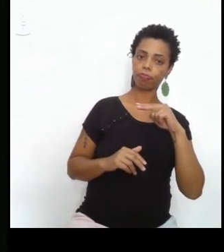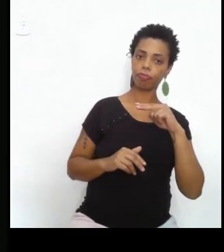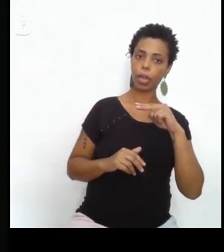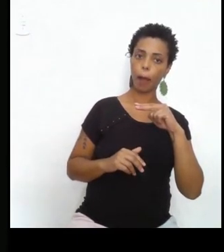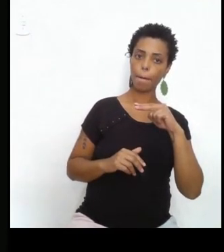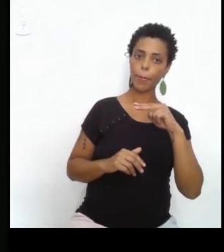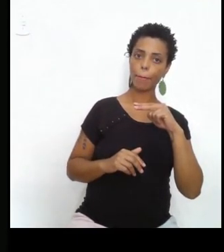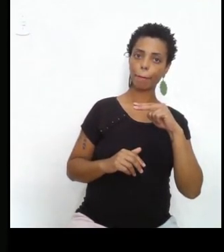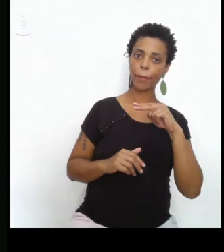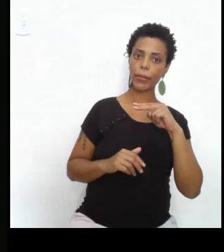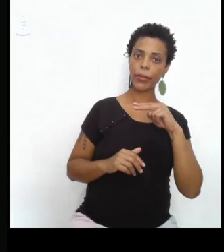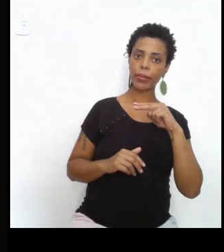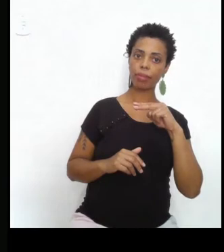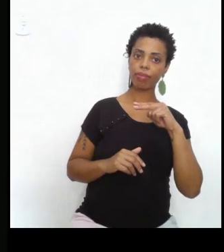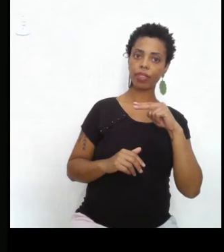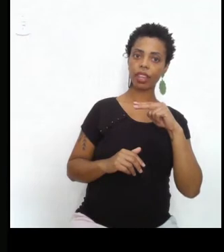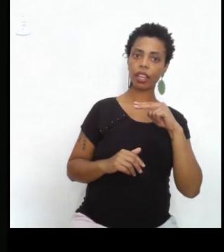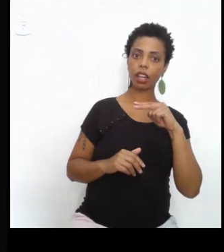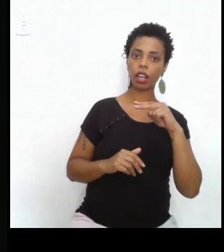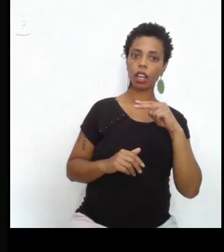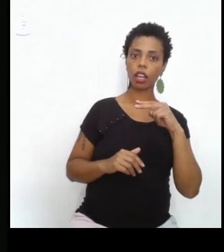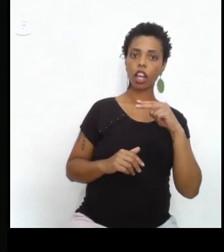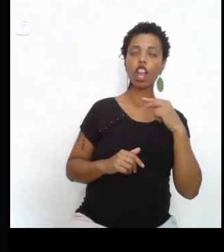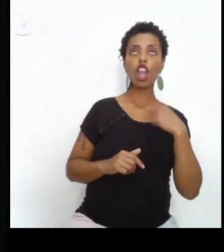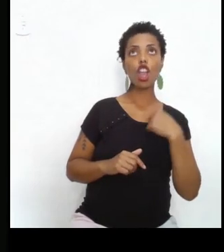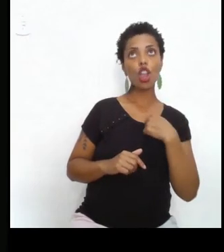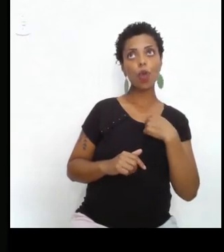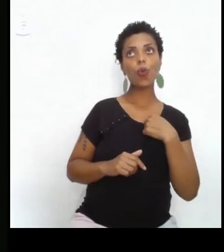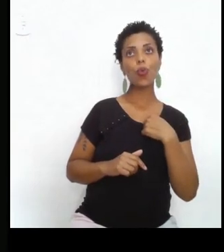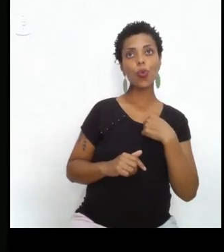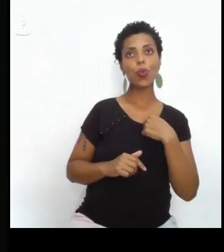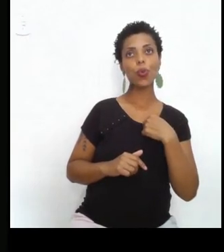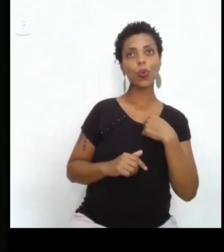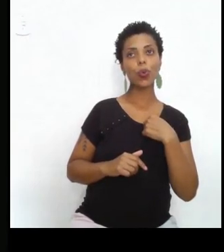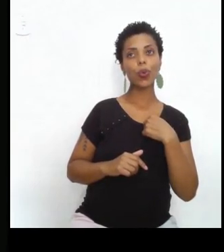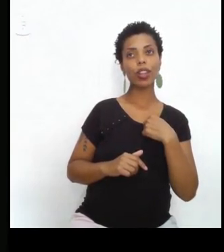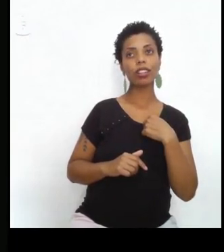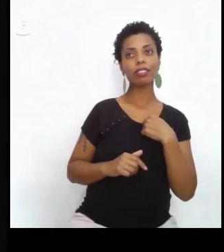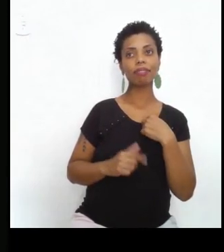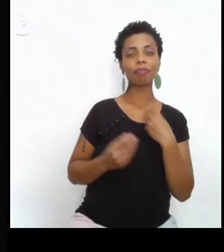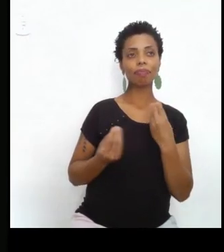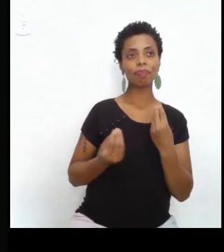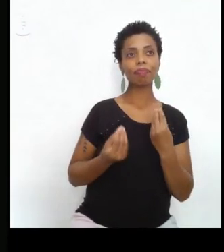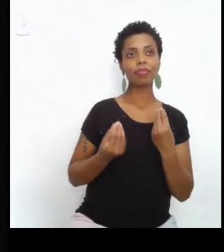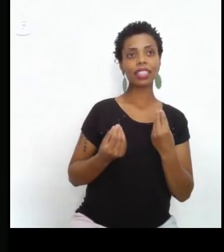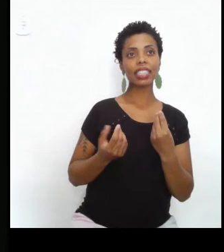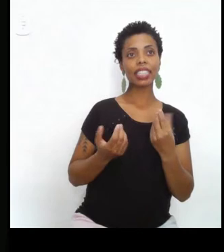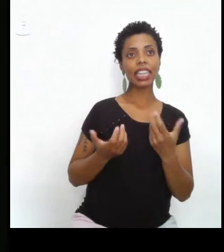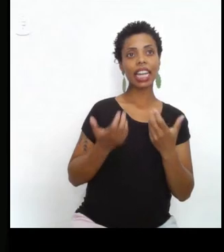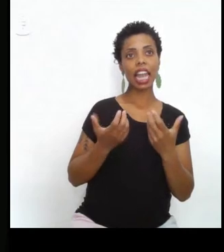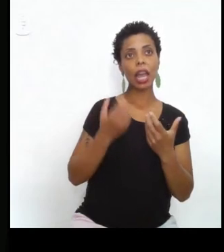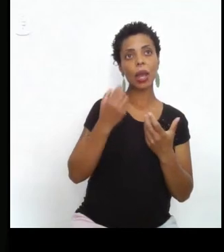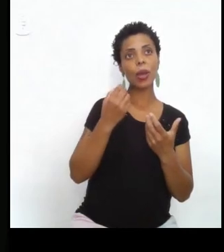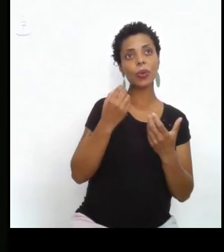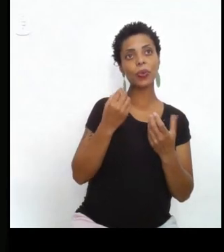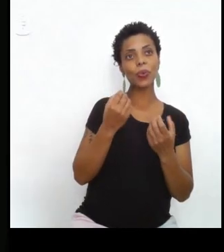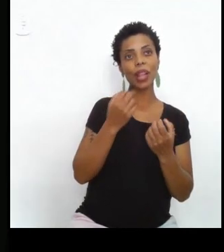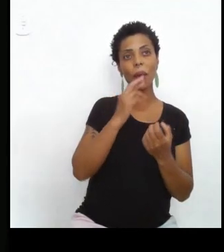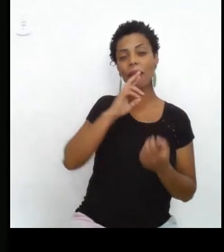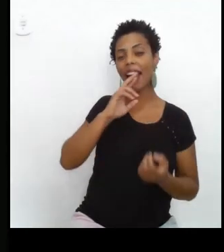e eu tô atendendo a teu advogdo fornecer uma resposta que é